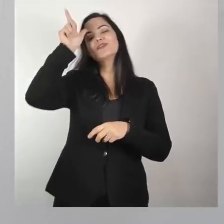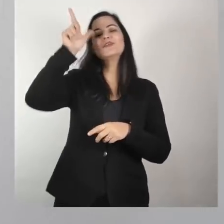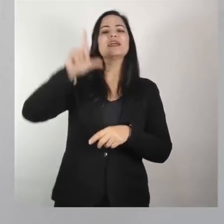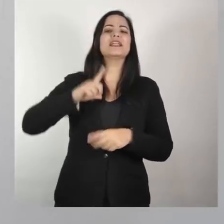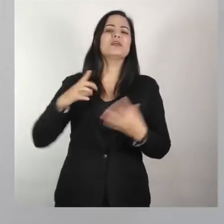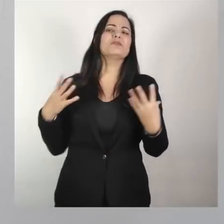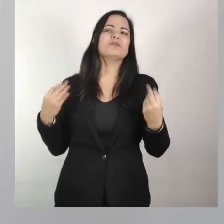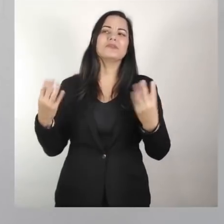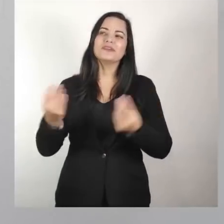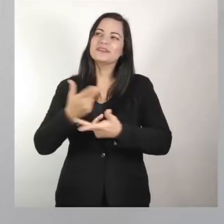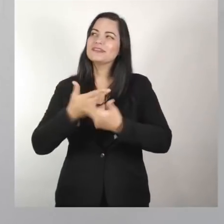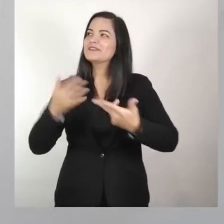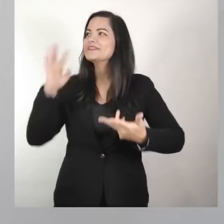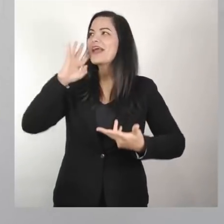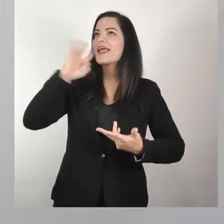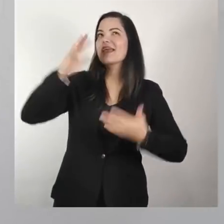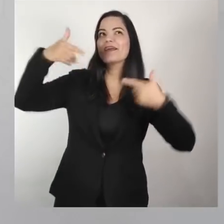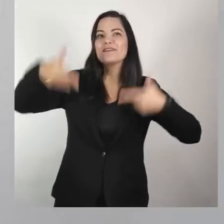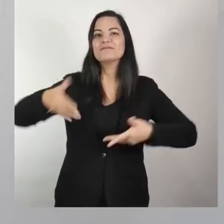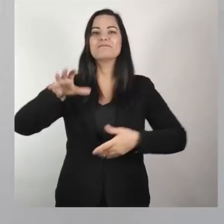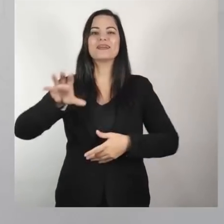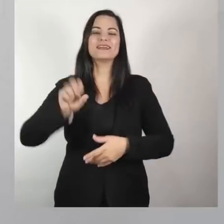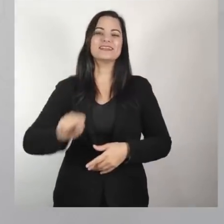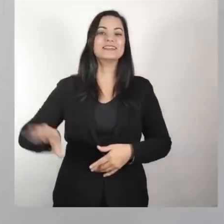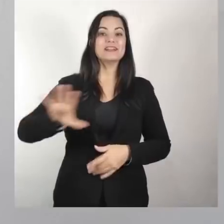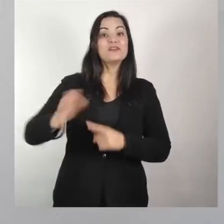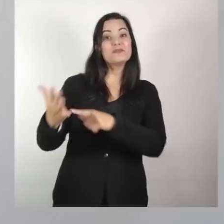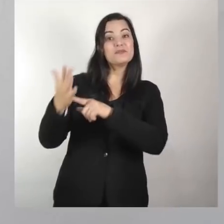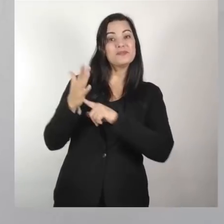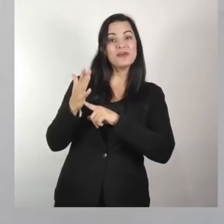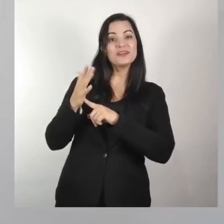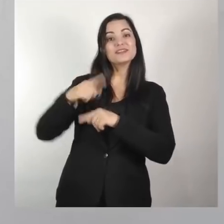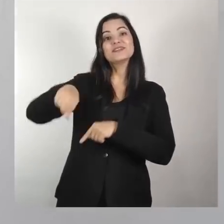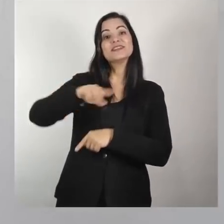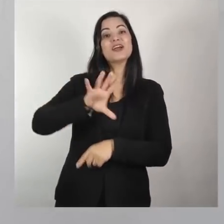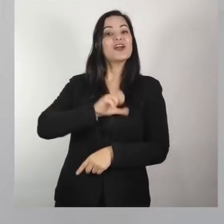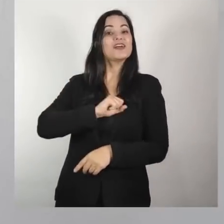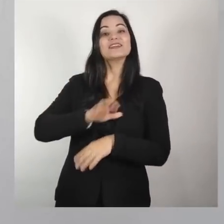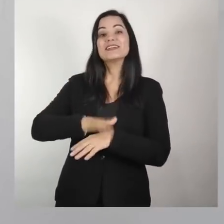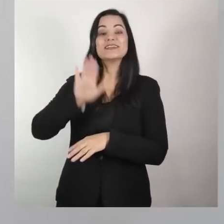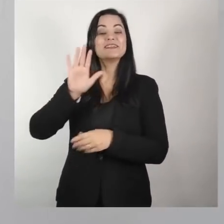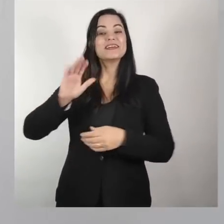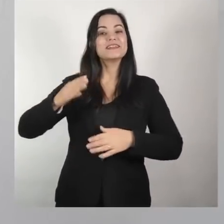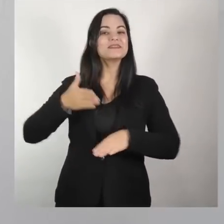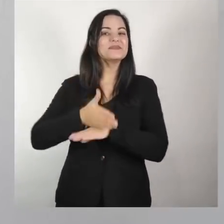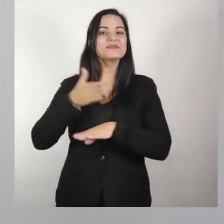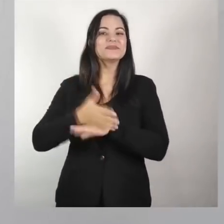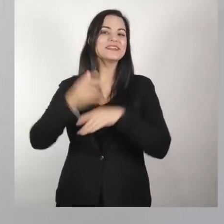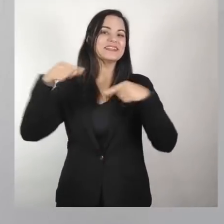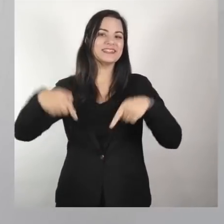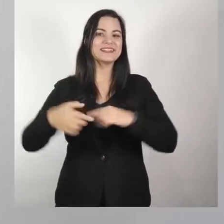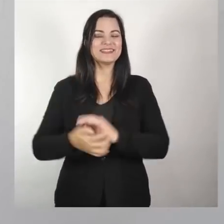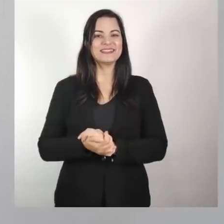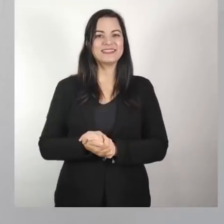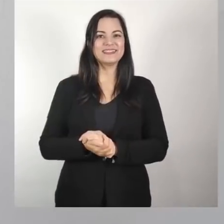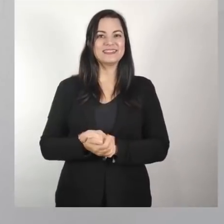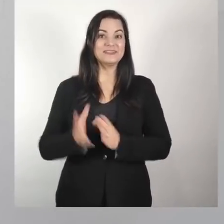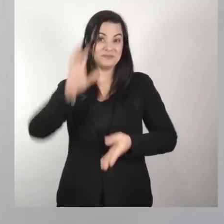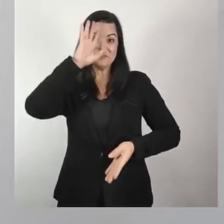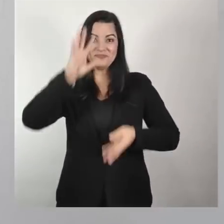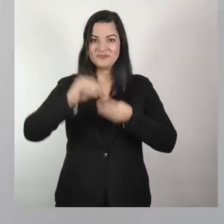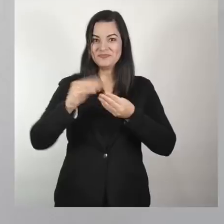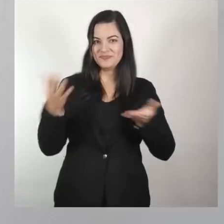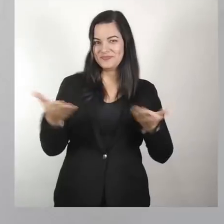e tem tanta coisa legal aqui na nossa região, mostra para mim o que você mais gosta de fazer na região